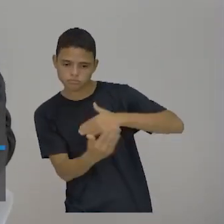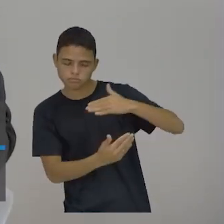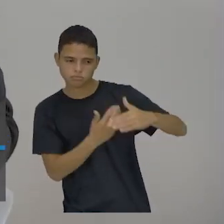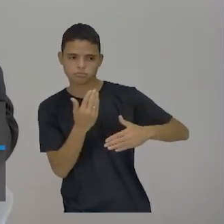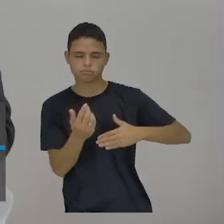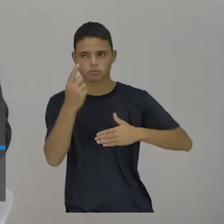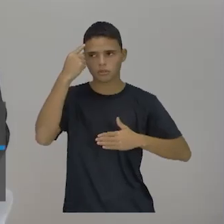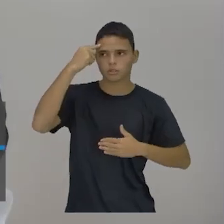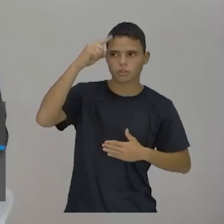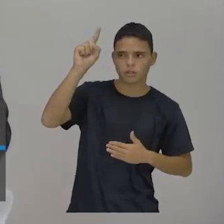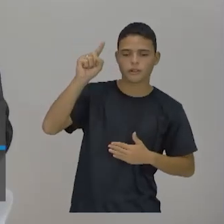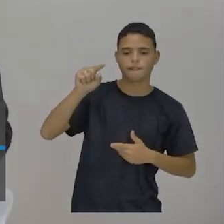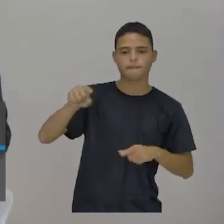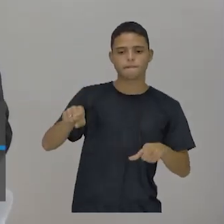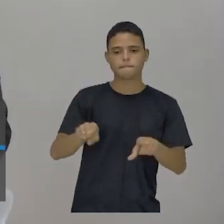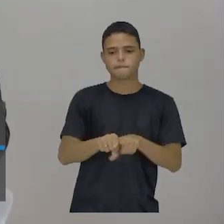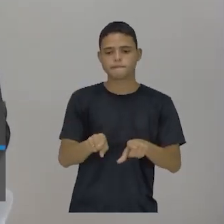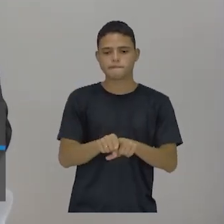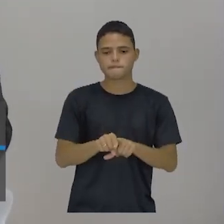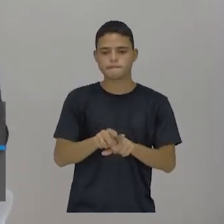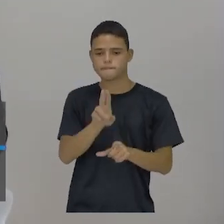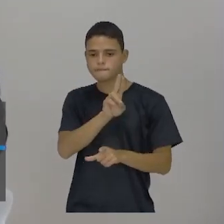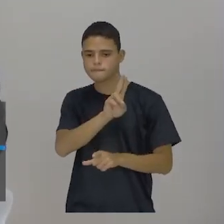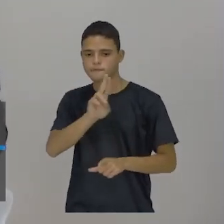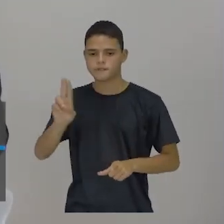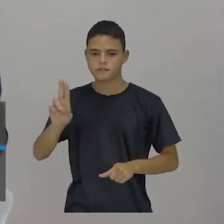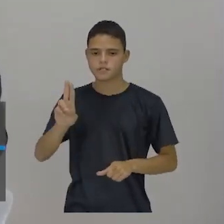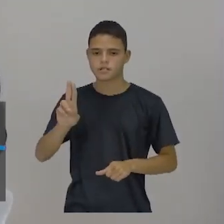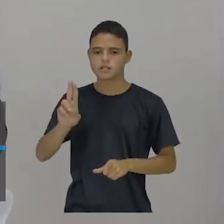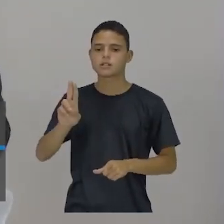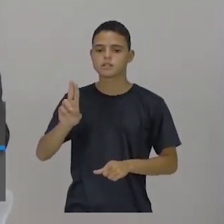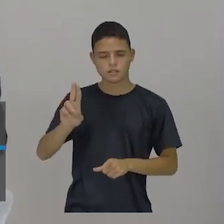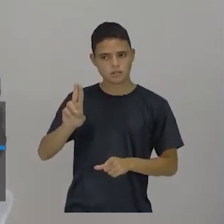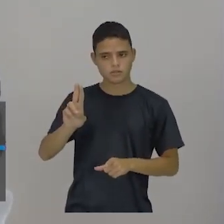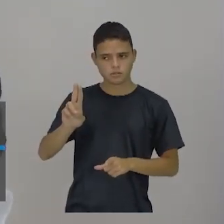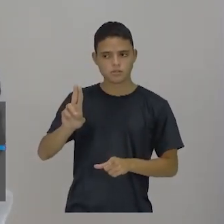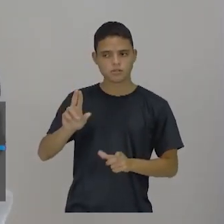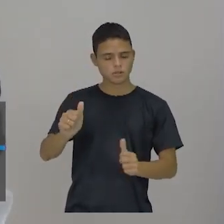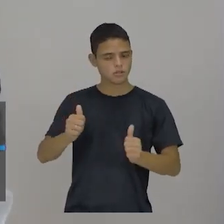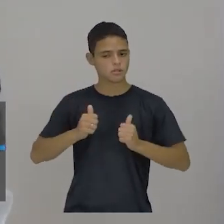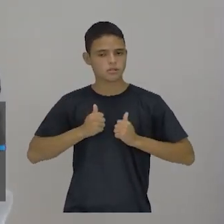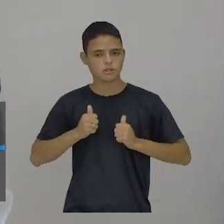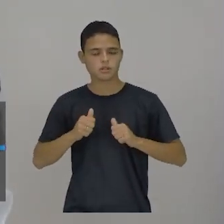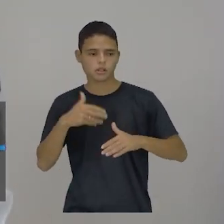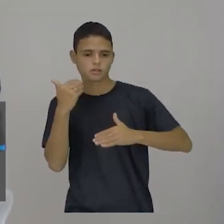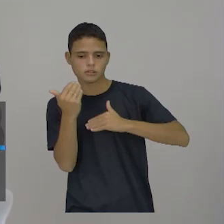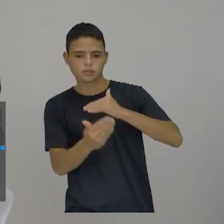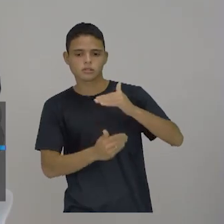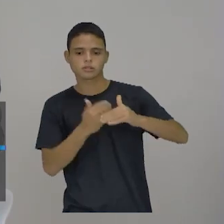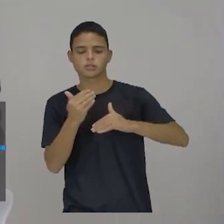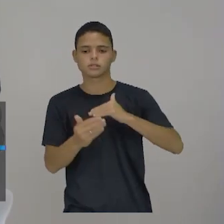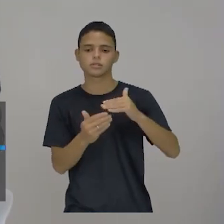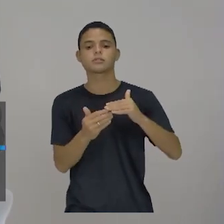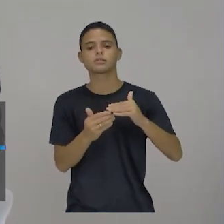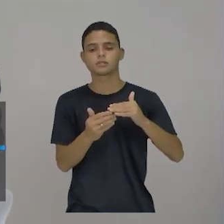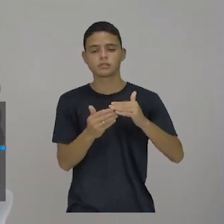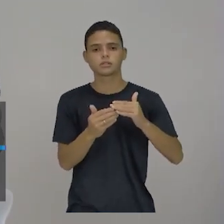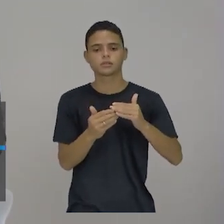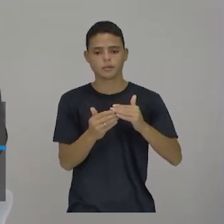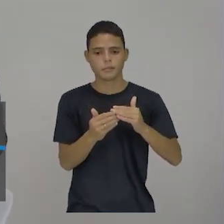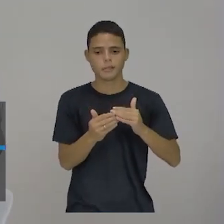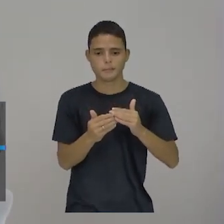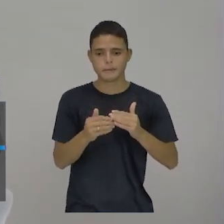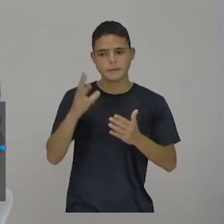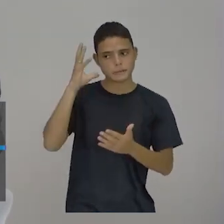criou, até mesmo o nome dela como a produtora ali, ela fez uma mistura, e nós vamos aí ouvir,